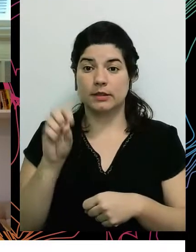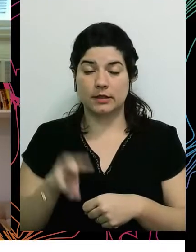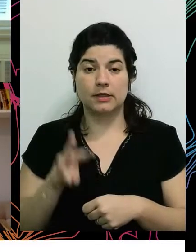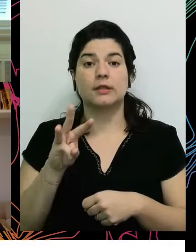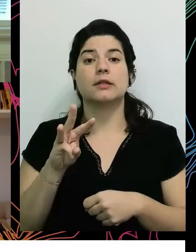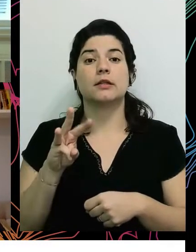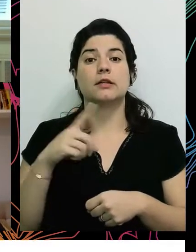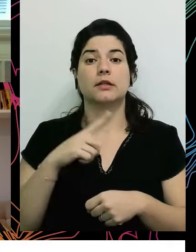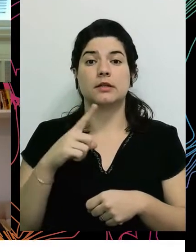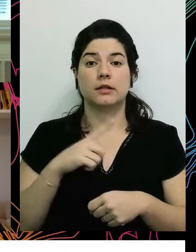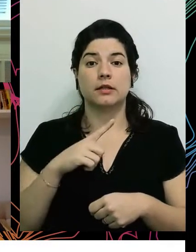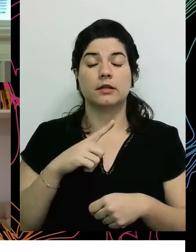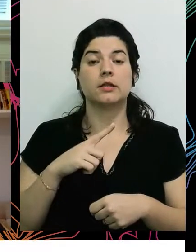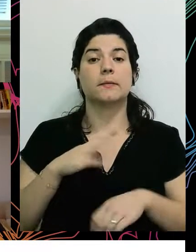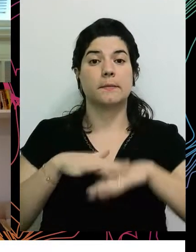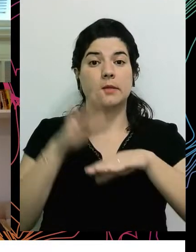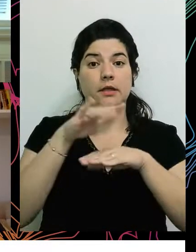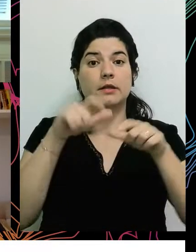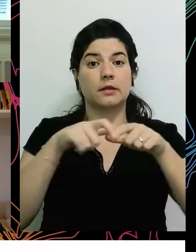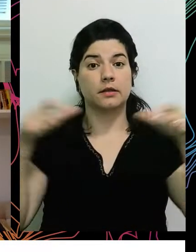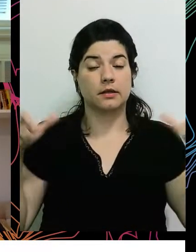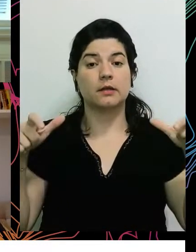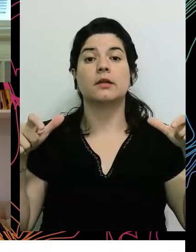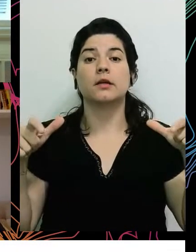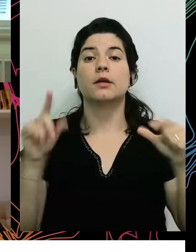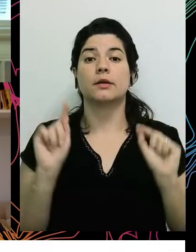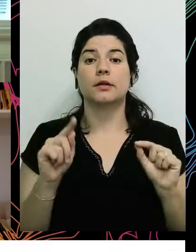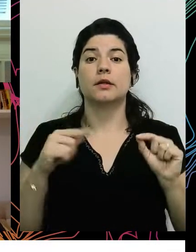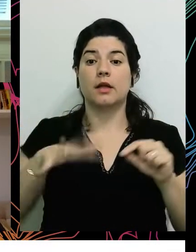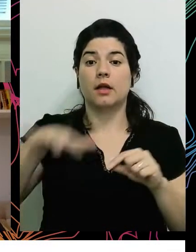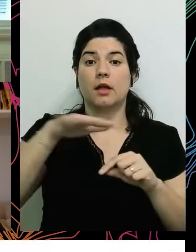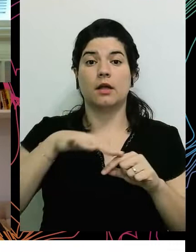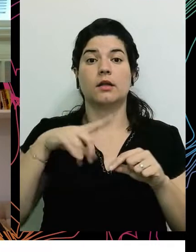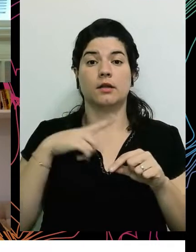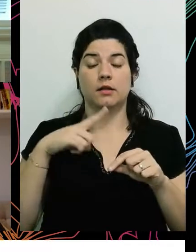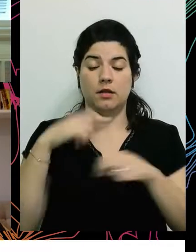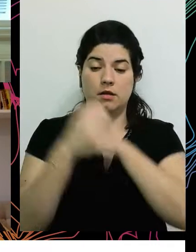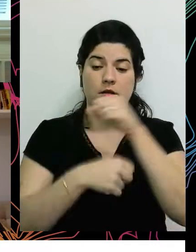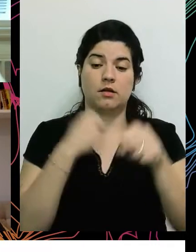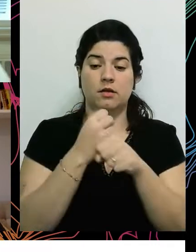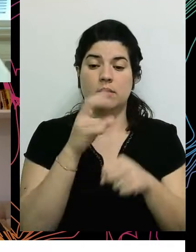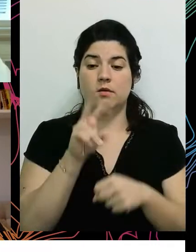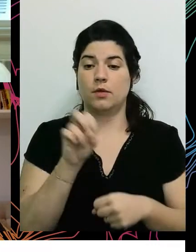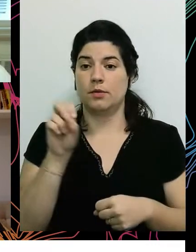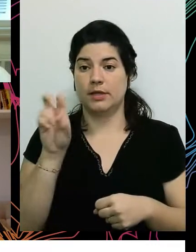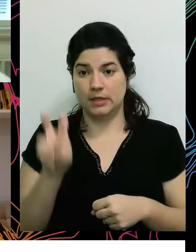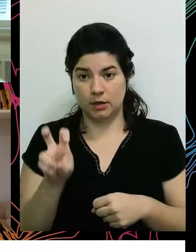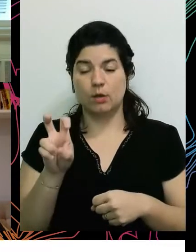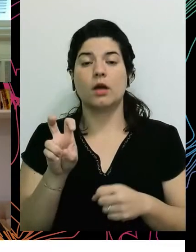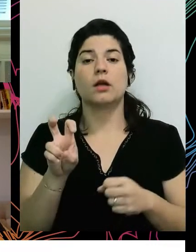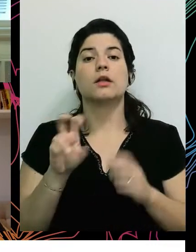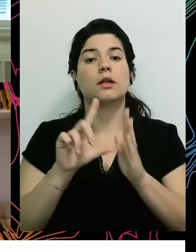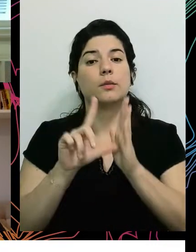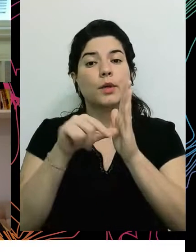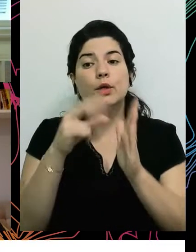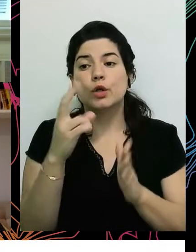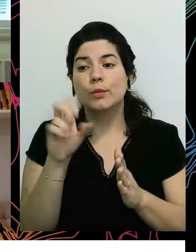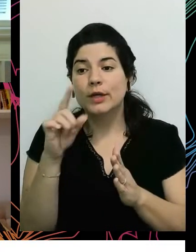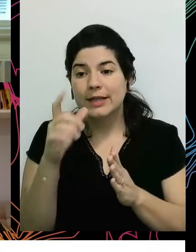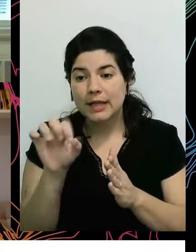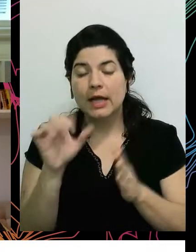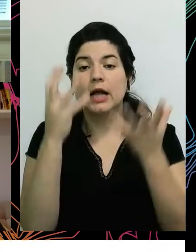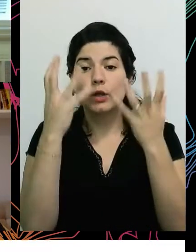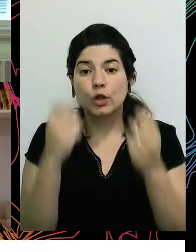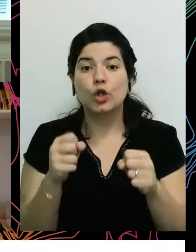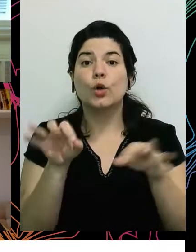carga e navios de marinha mercante, passando para o ramo offshore em 2005. Em 2010, aceitou o desafio de participar do